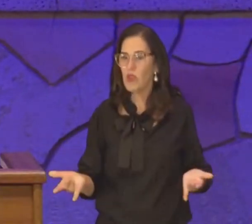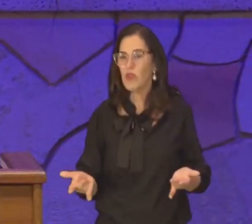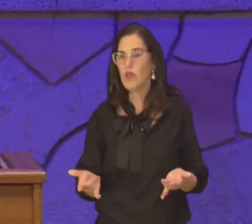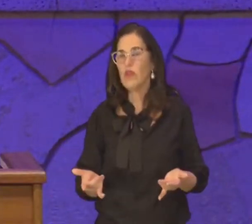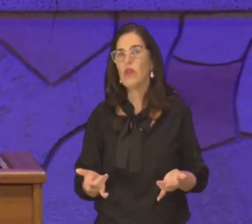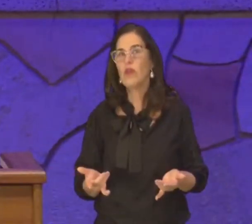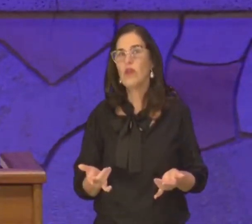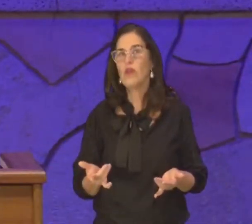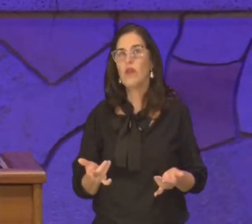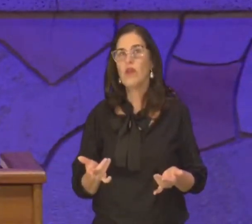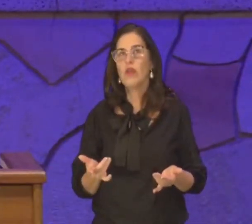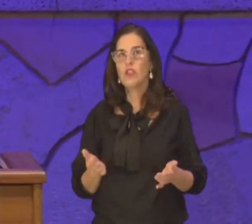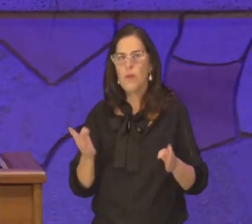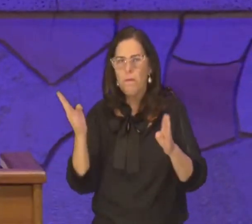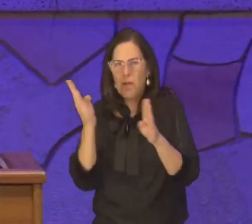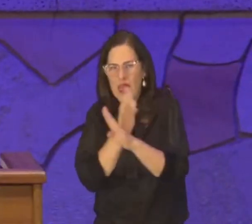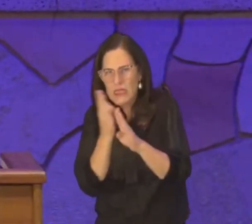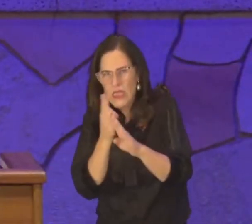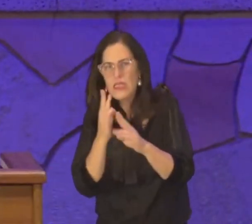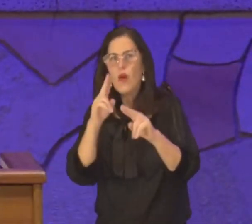proveniente de perseguição